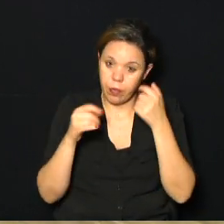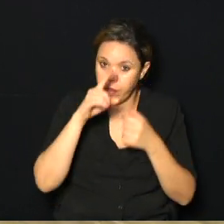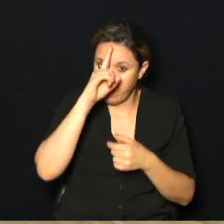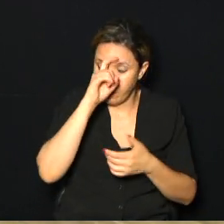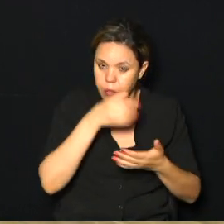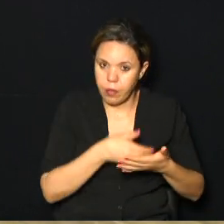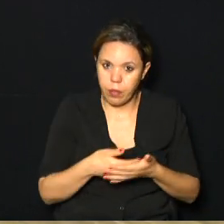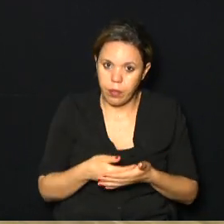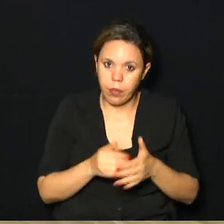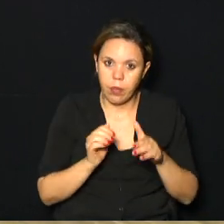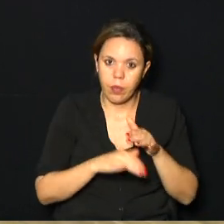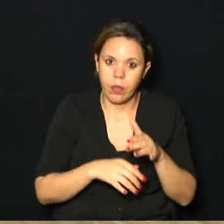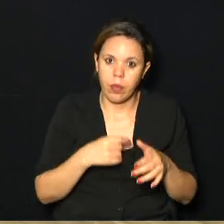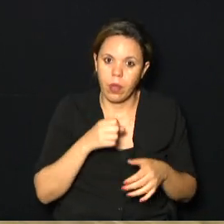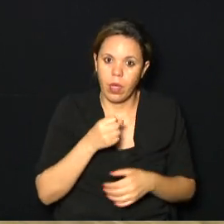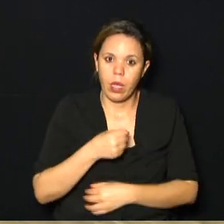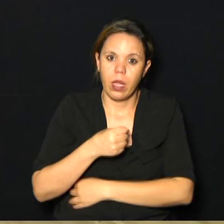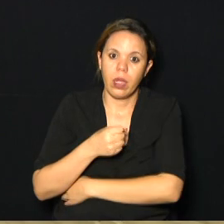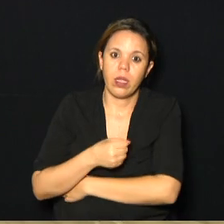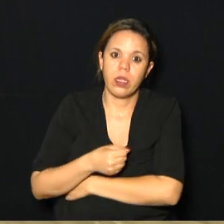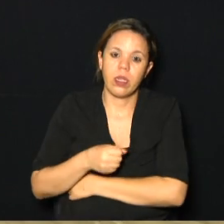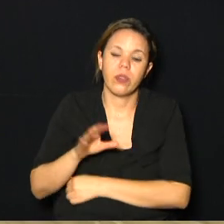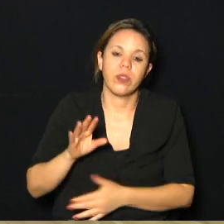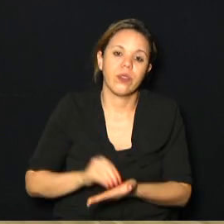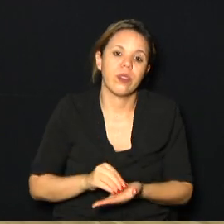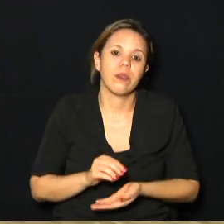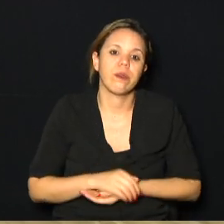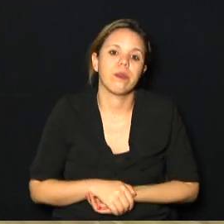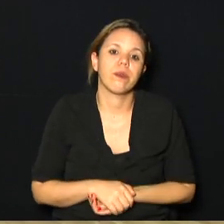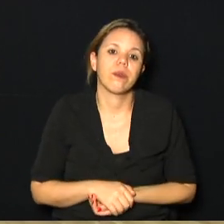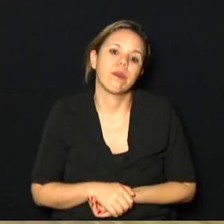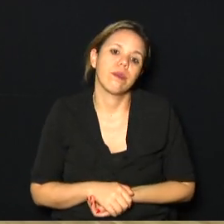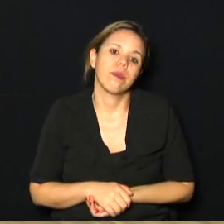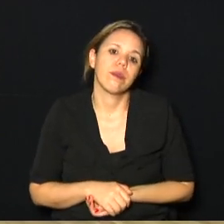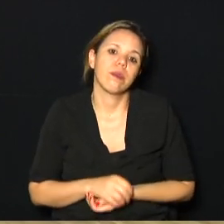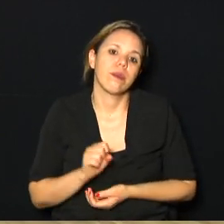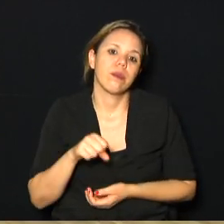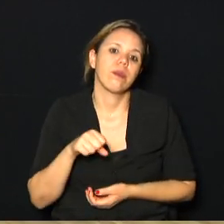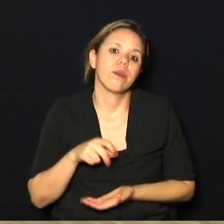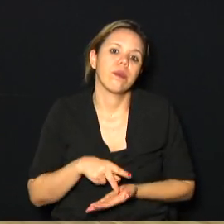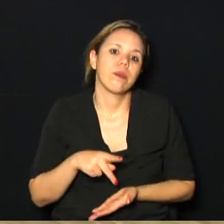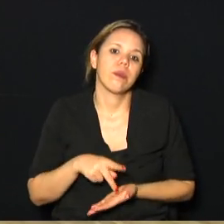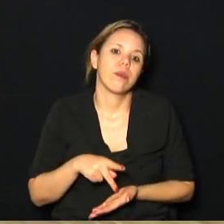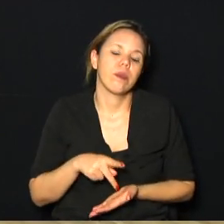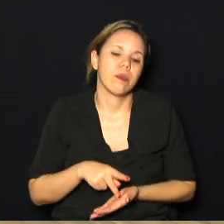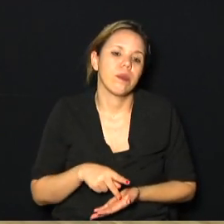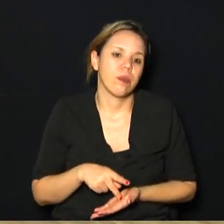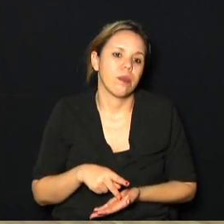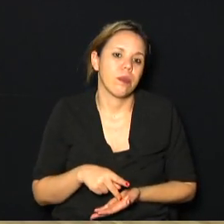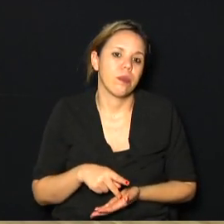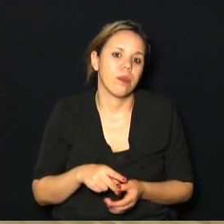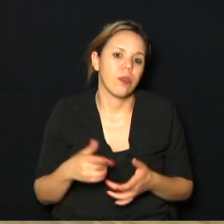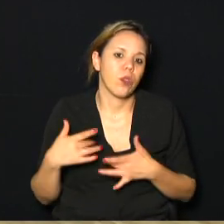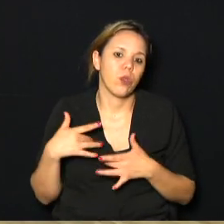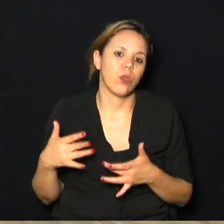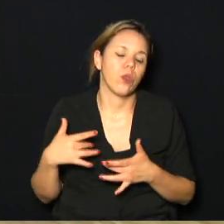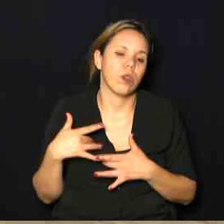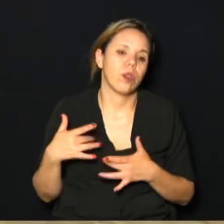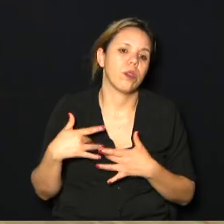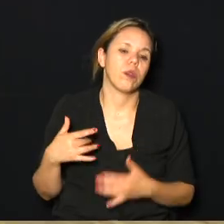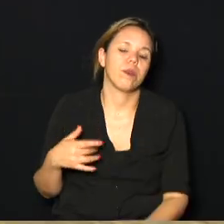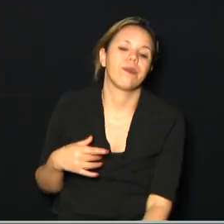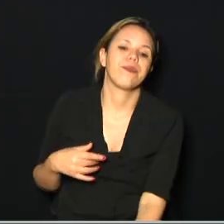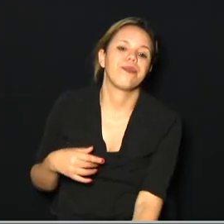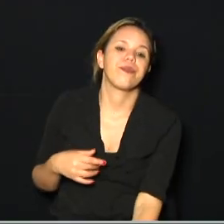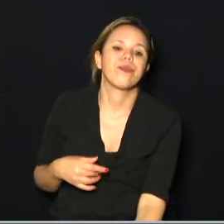também, para armazenamento do leite, né? Às vezes fica em falta. Sim, eles aceitam inclusive doação dos potinhos para quem tiver